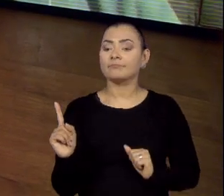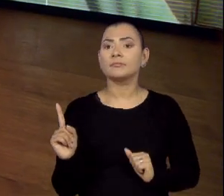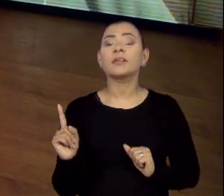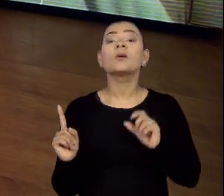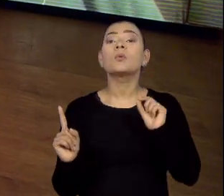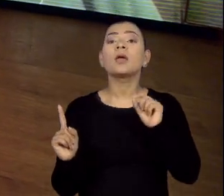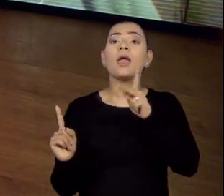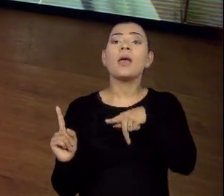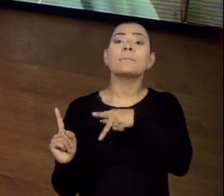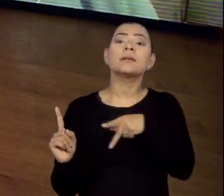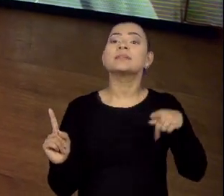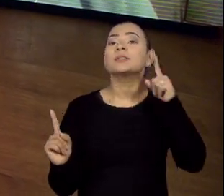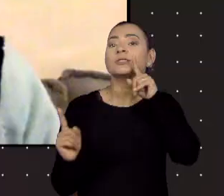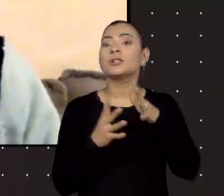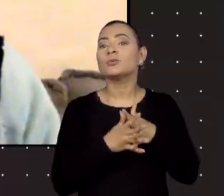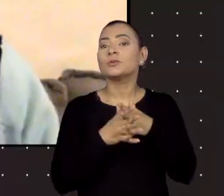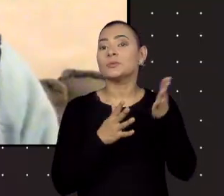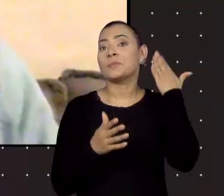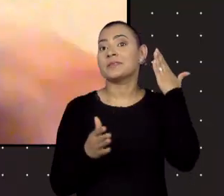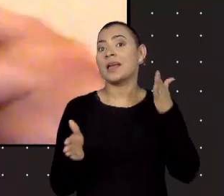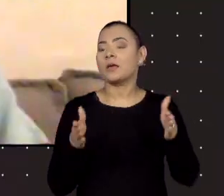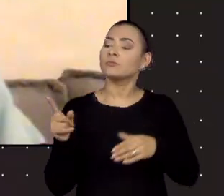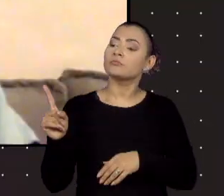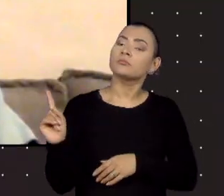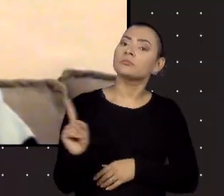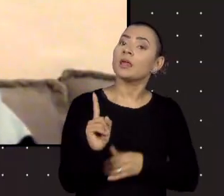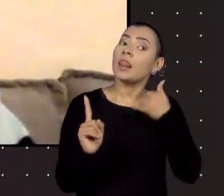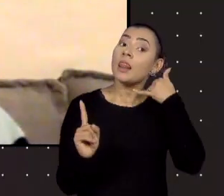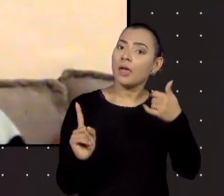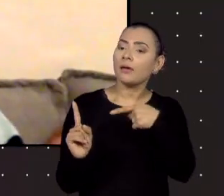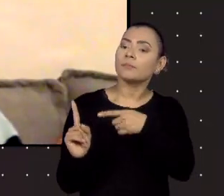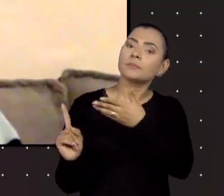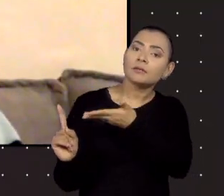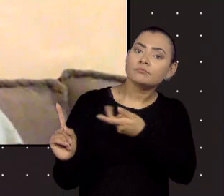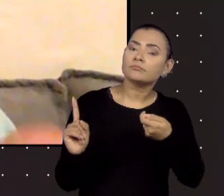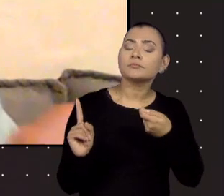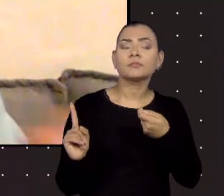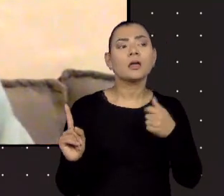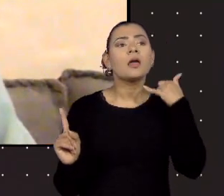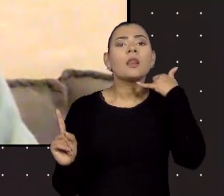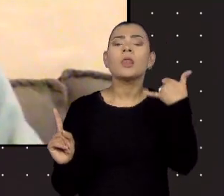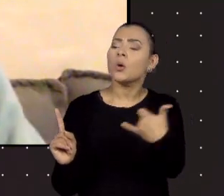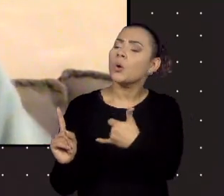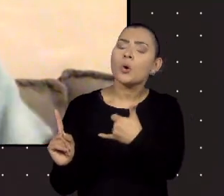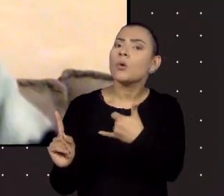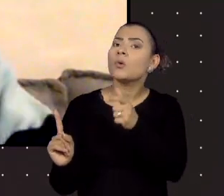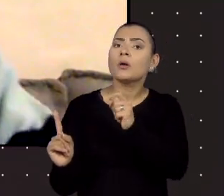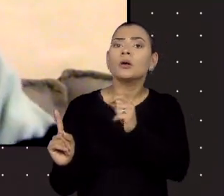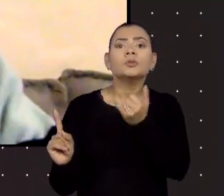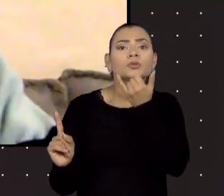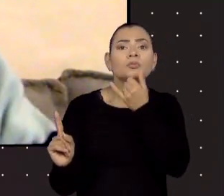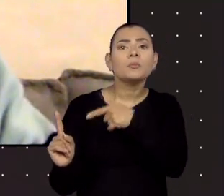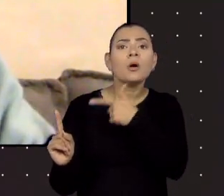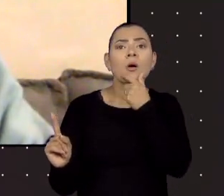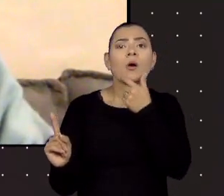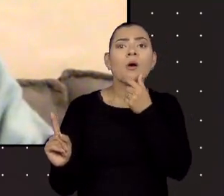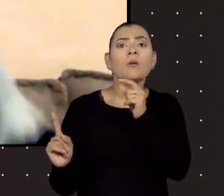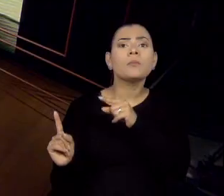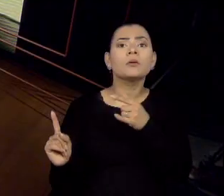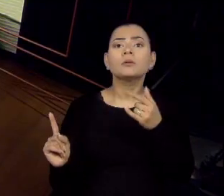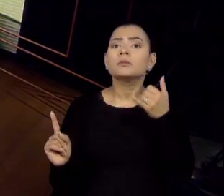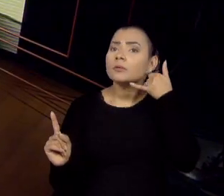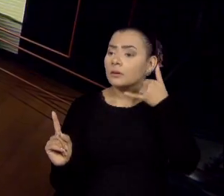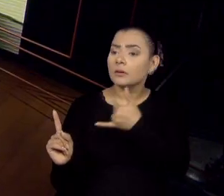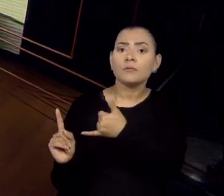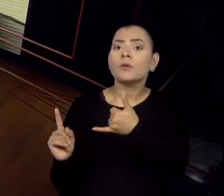Eisenhower era o presidente dos Estados Unidos na época. O Dorian ligou, aí virou e falou, Celso, o homem está aqui no telefone. Ele falou,